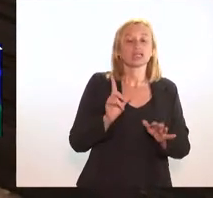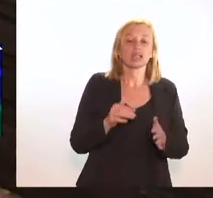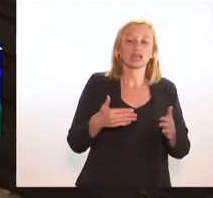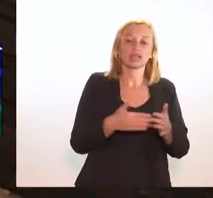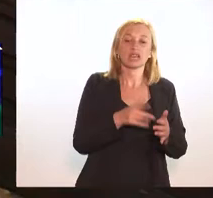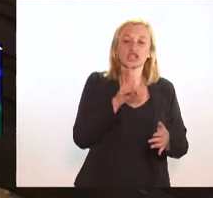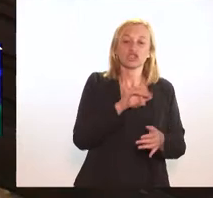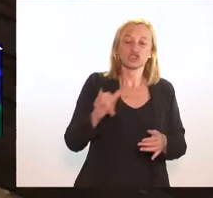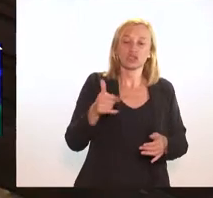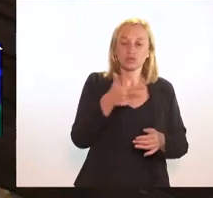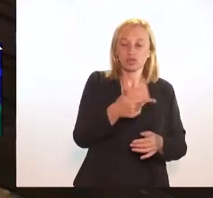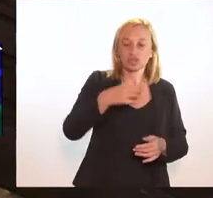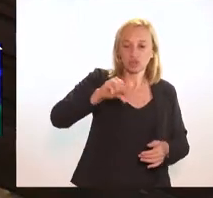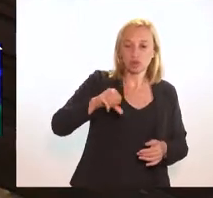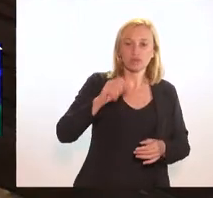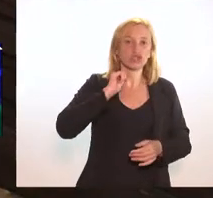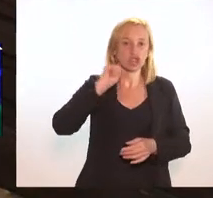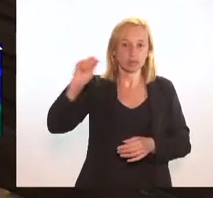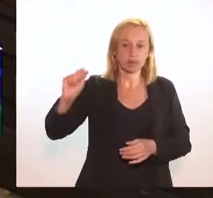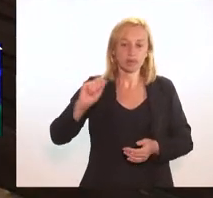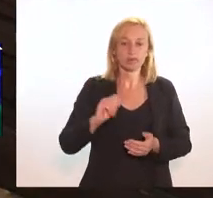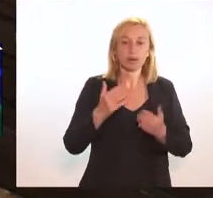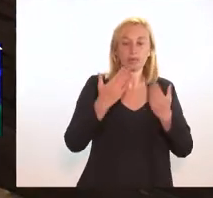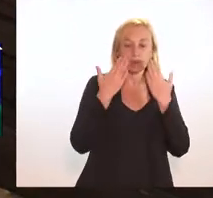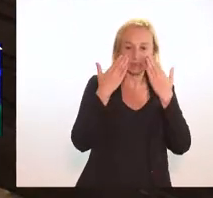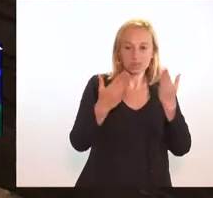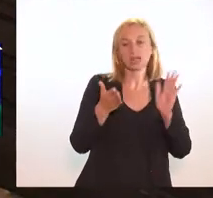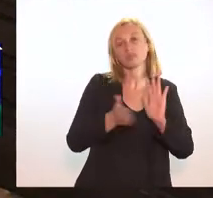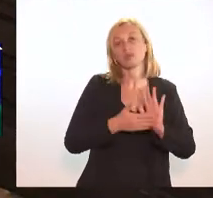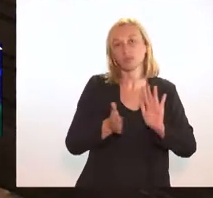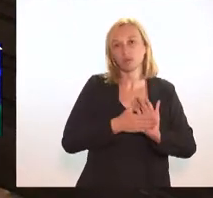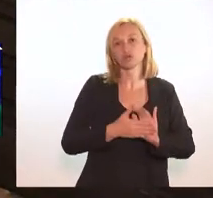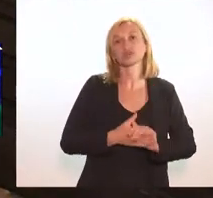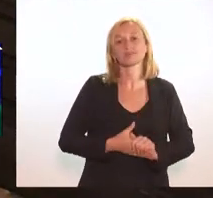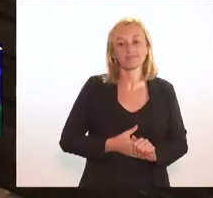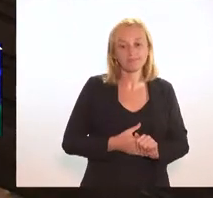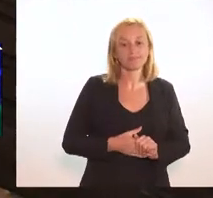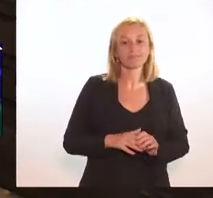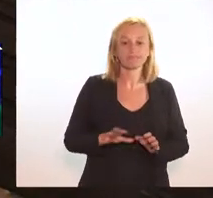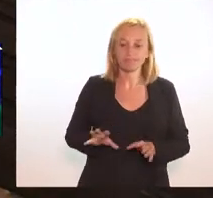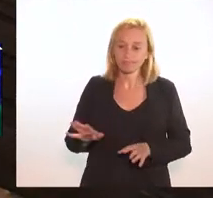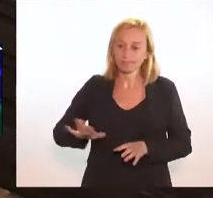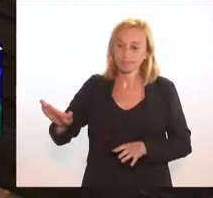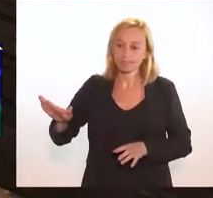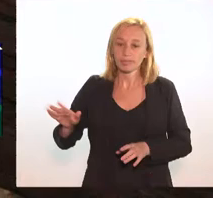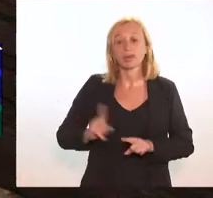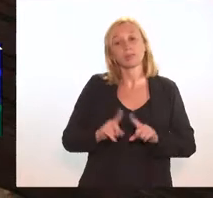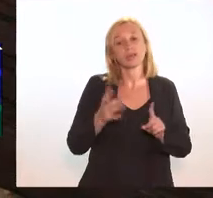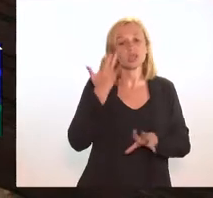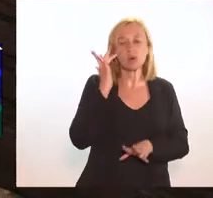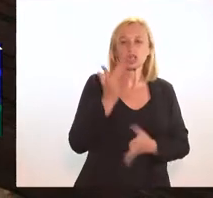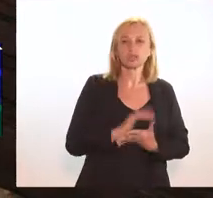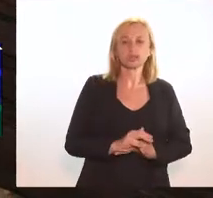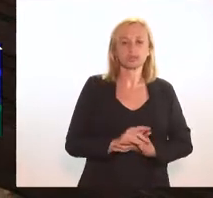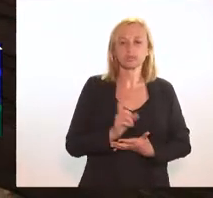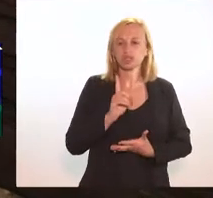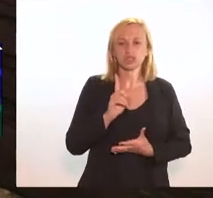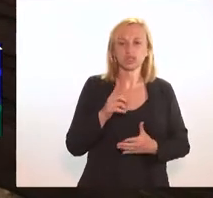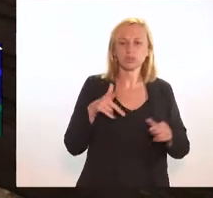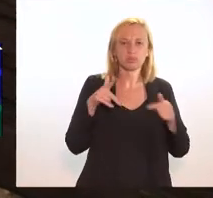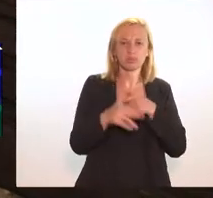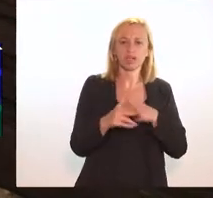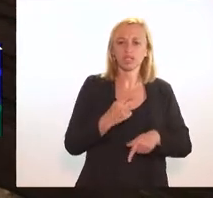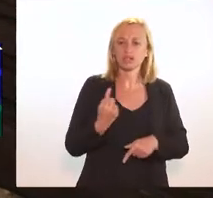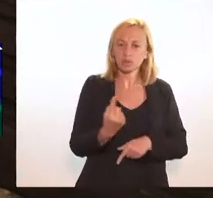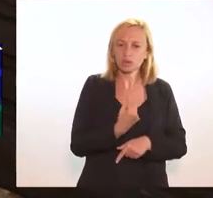29 de abril para apresentar propostas às comunidades. Mas eu acho que isso não nos impede